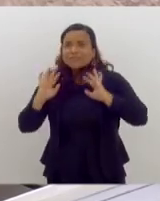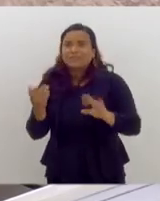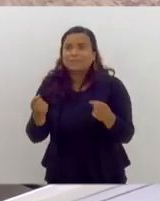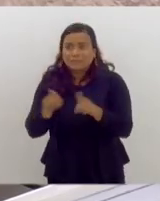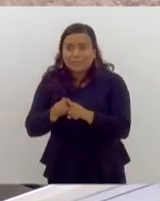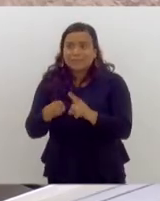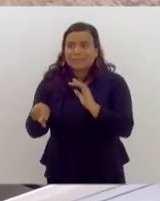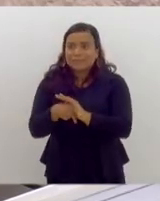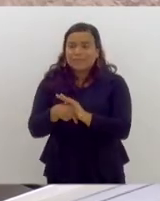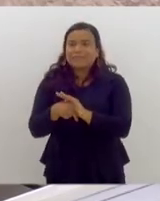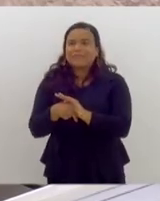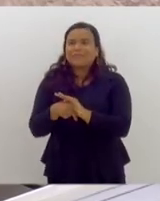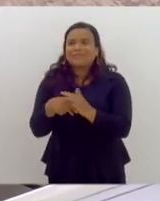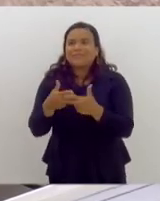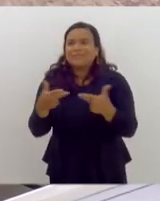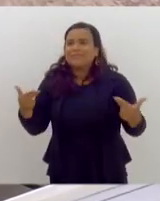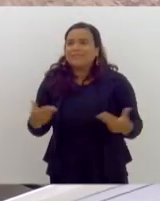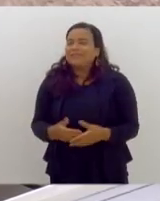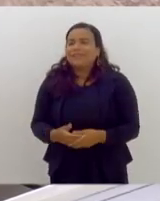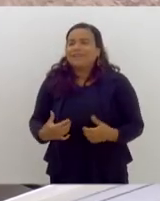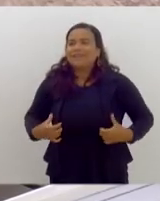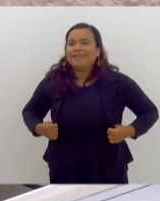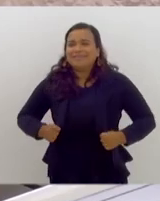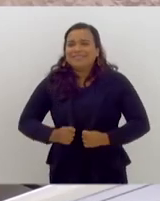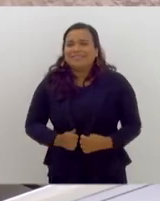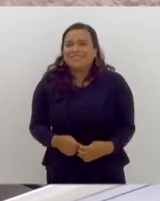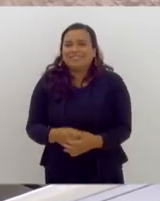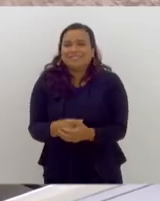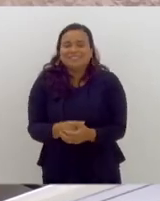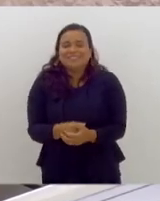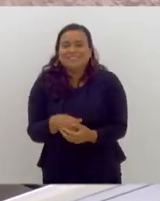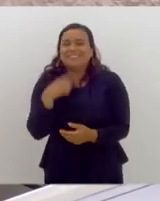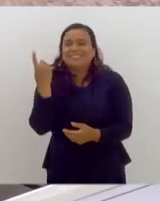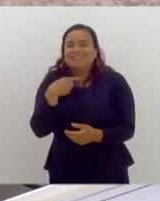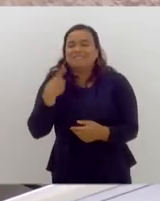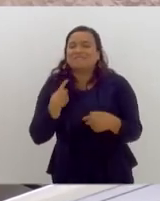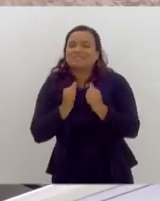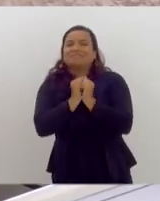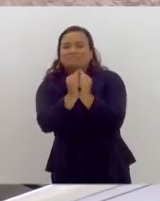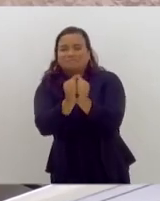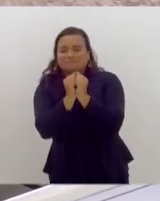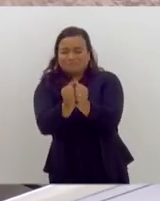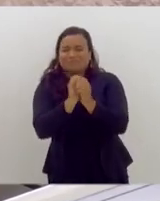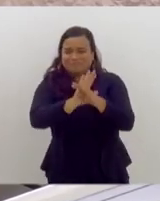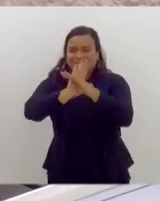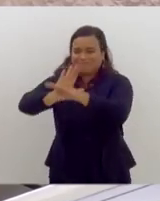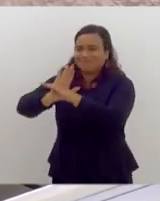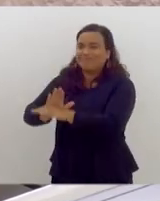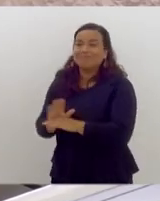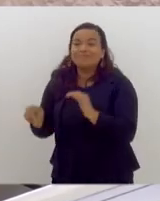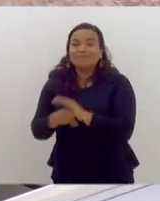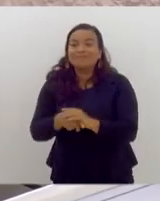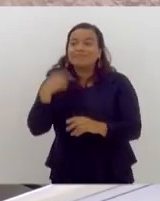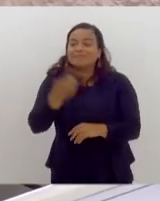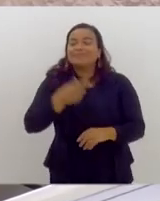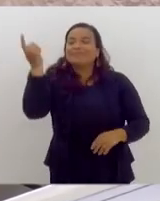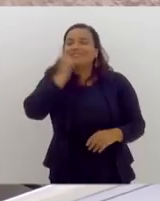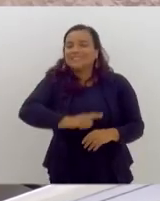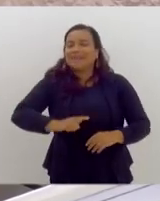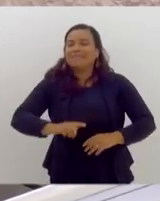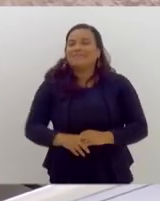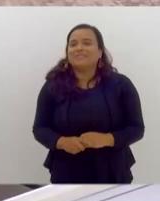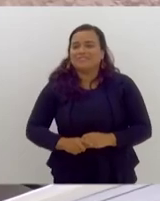né? Então, a gente tem a Escola do Legislativo aqui. Uma coisa que pode caminhar junto para ajudar é a gente conseguir